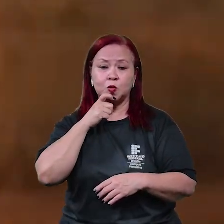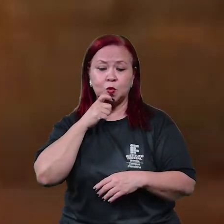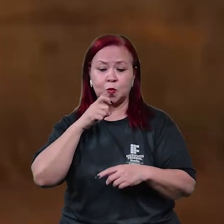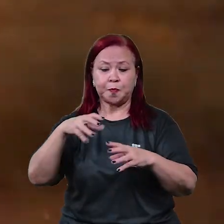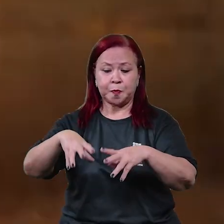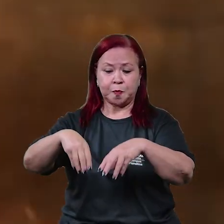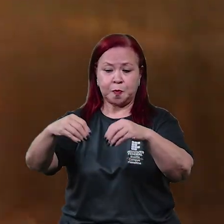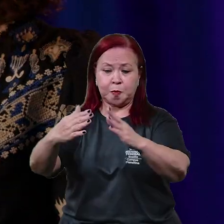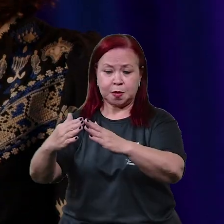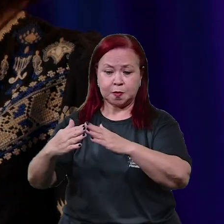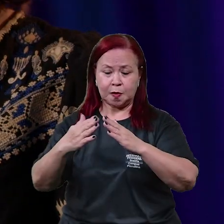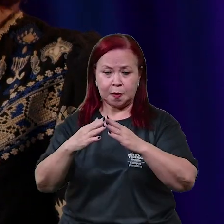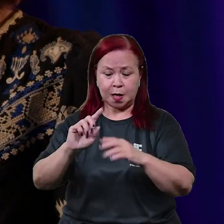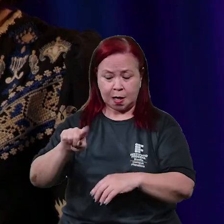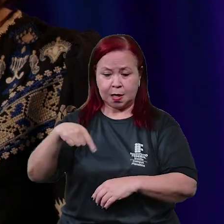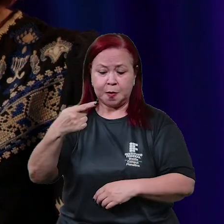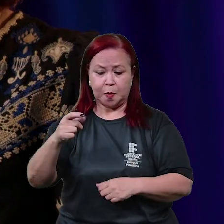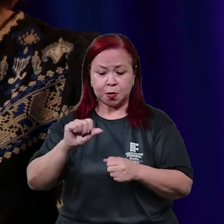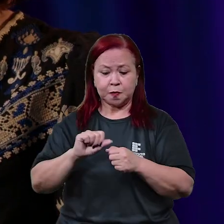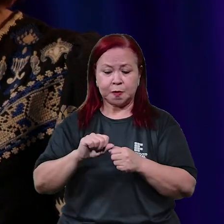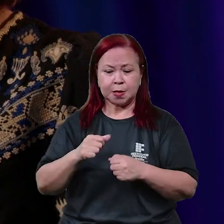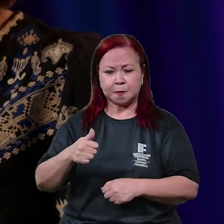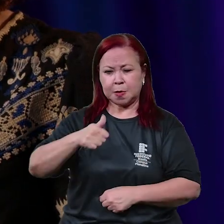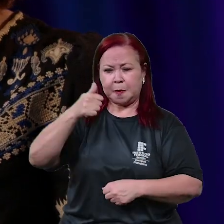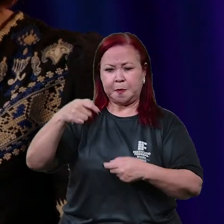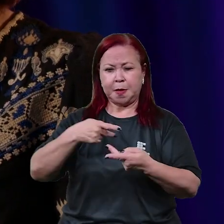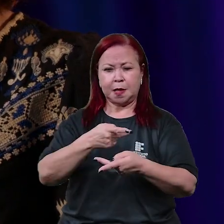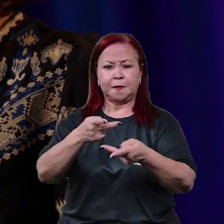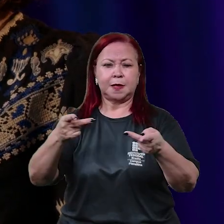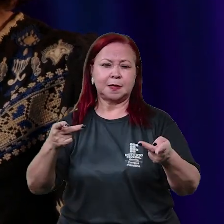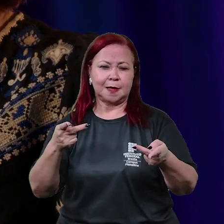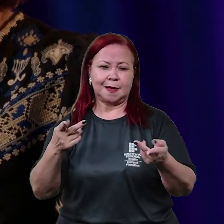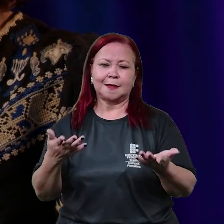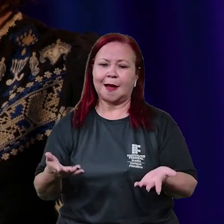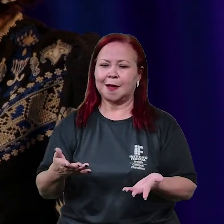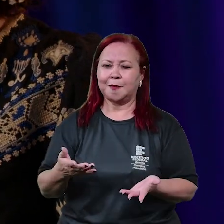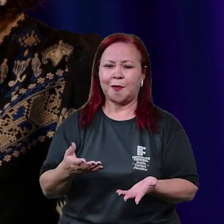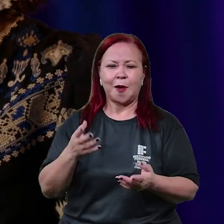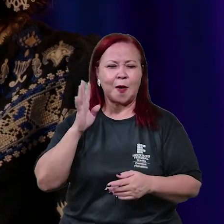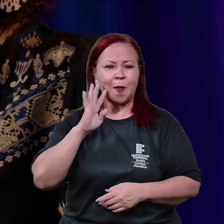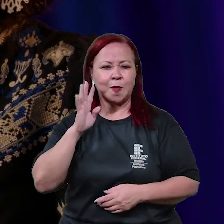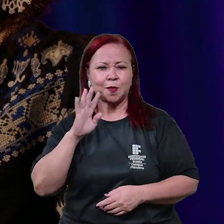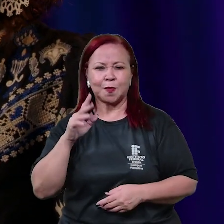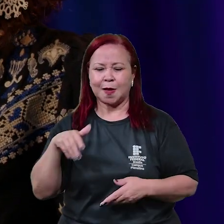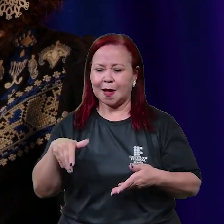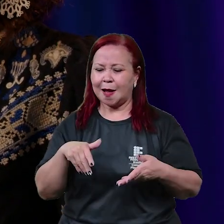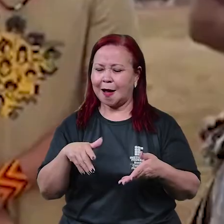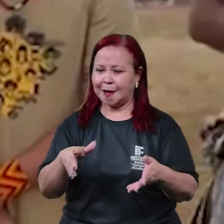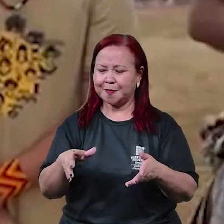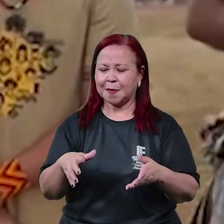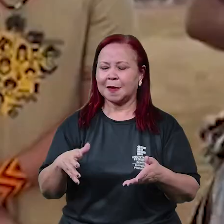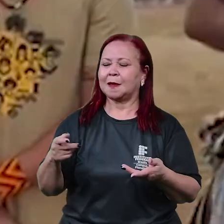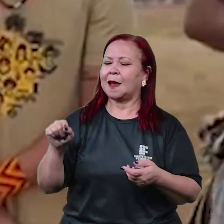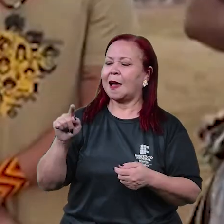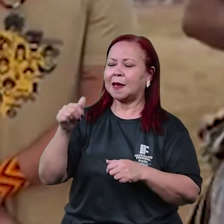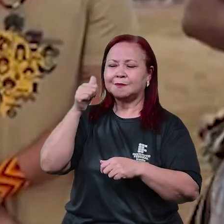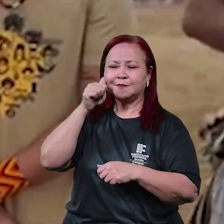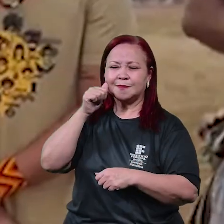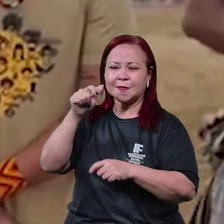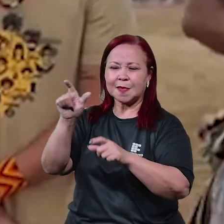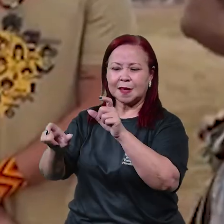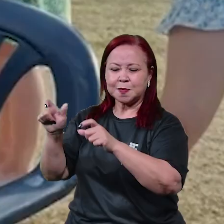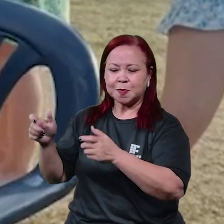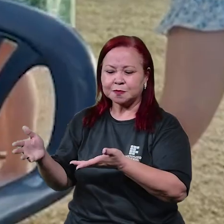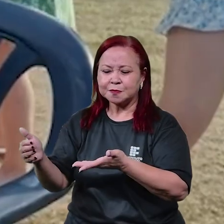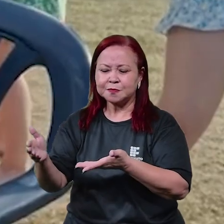2023. E depois que a gente fez a primeira visita, aí foi um caminho sem volta, porque aí elas coletaram,